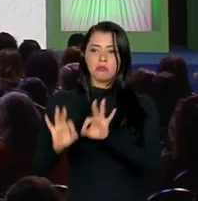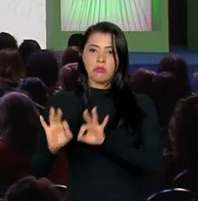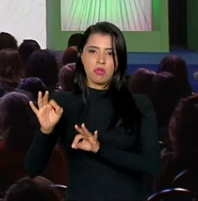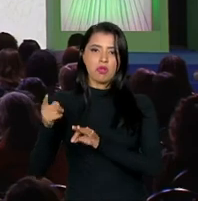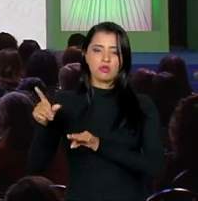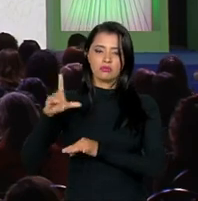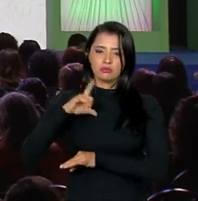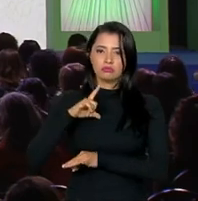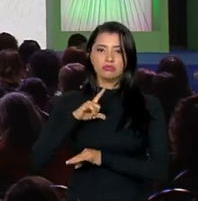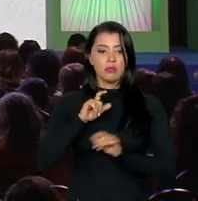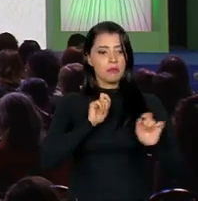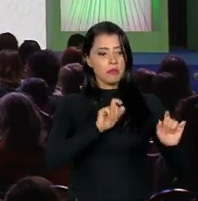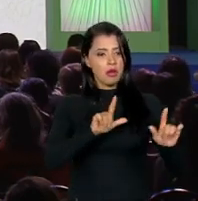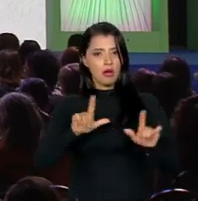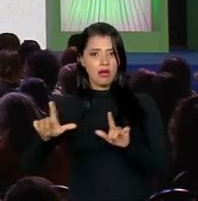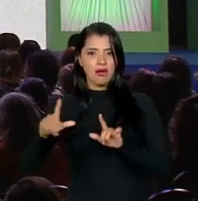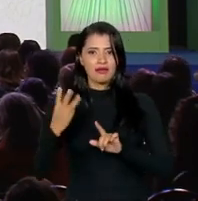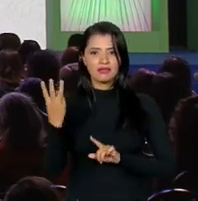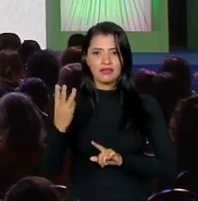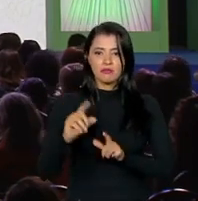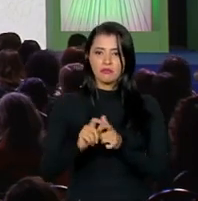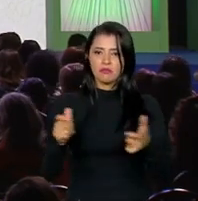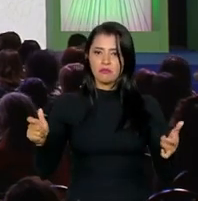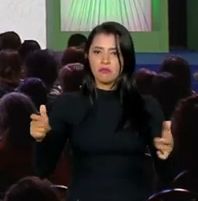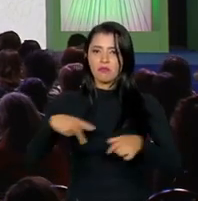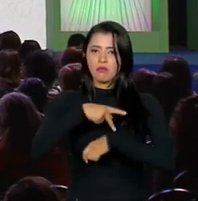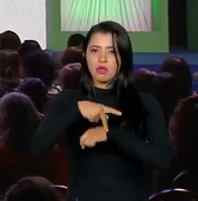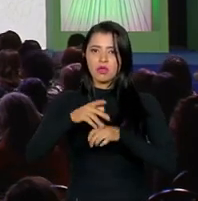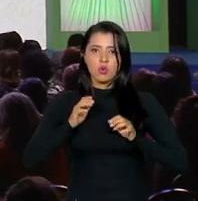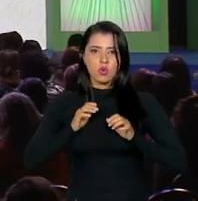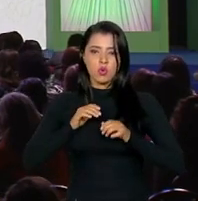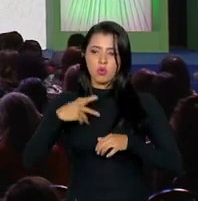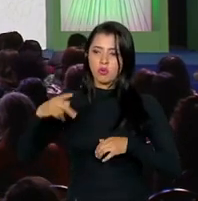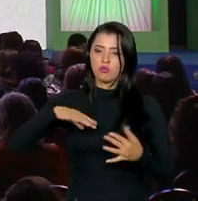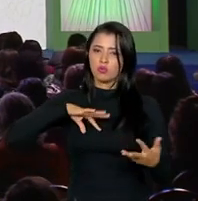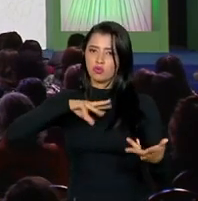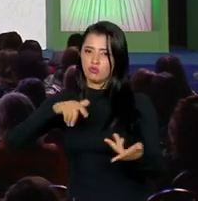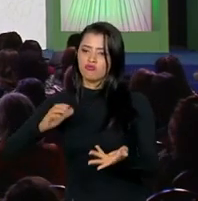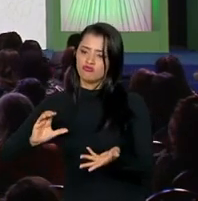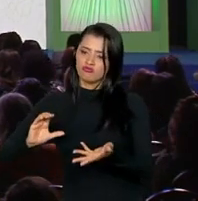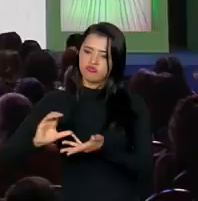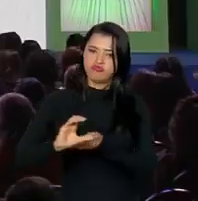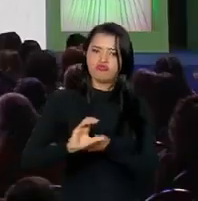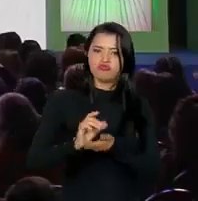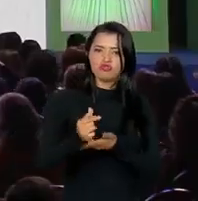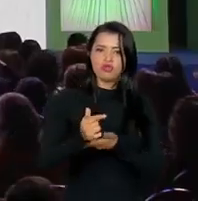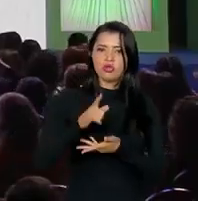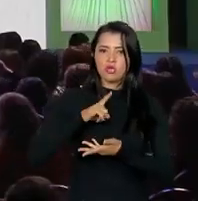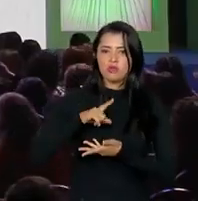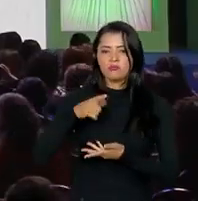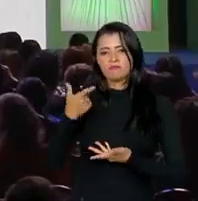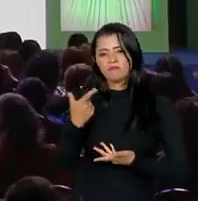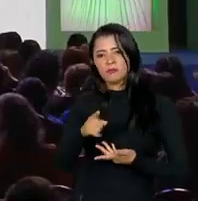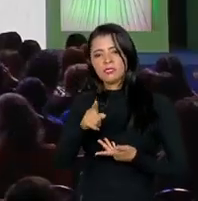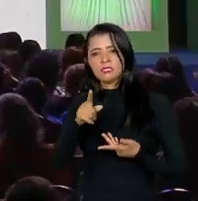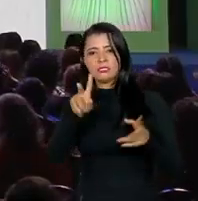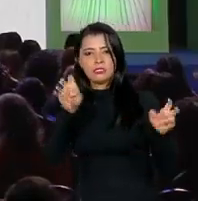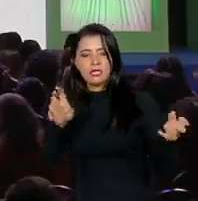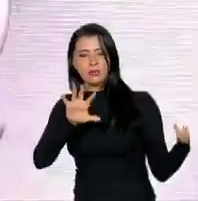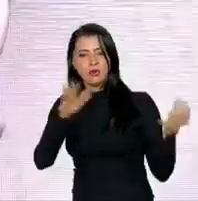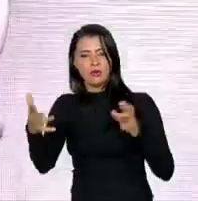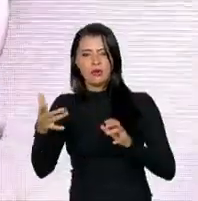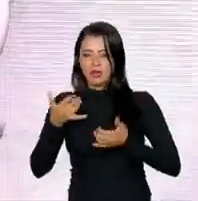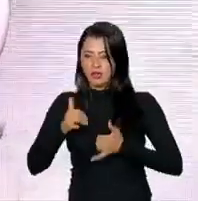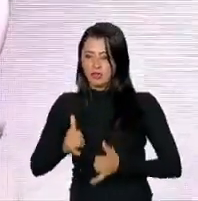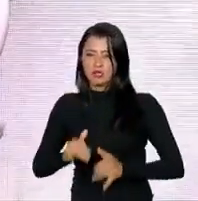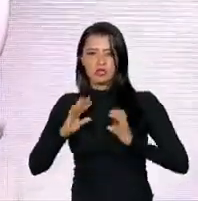significa que as três maiores economias do mundo vão colocar muito recurso nessa agenda climática, em energias